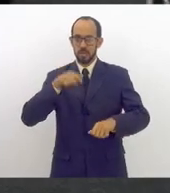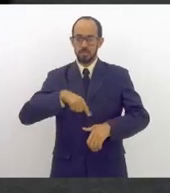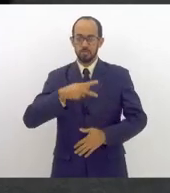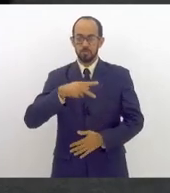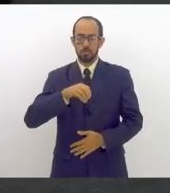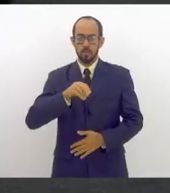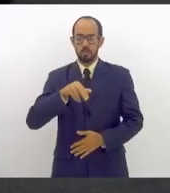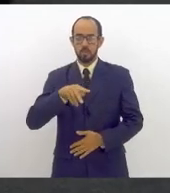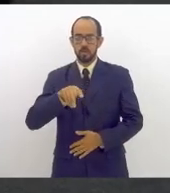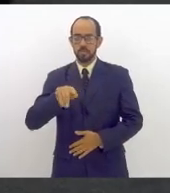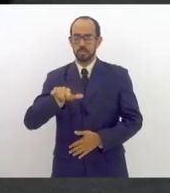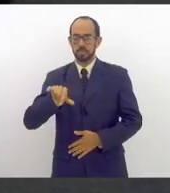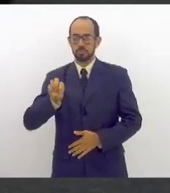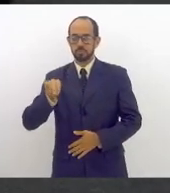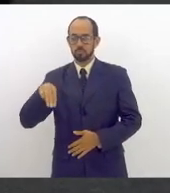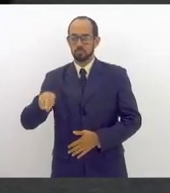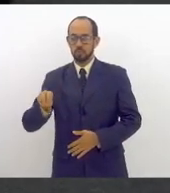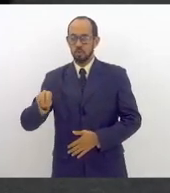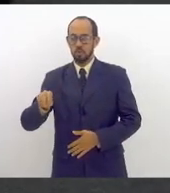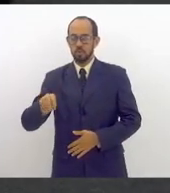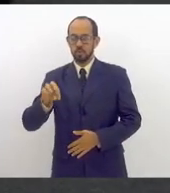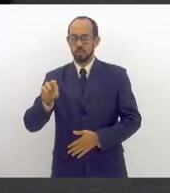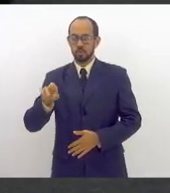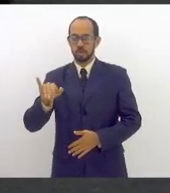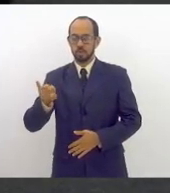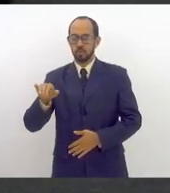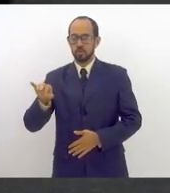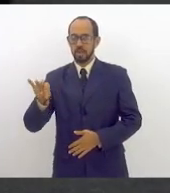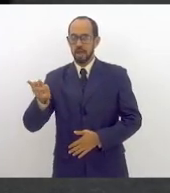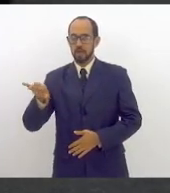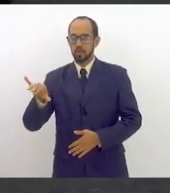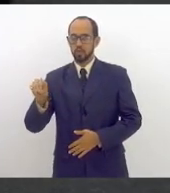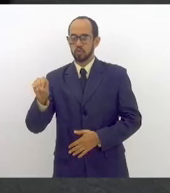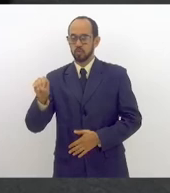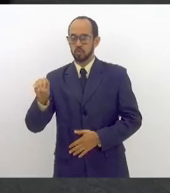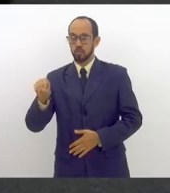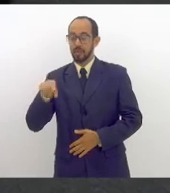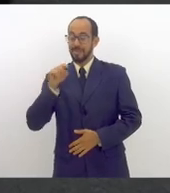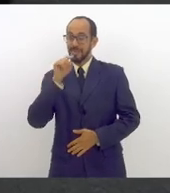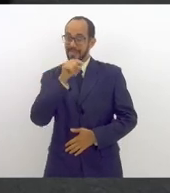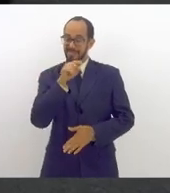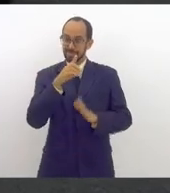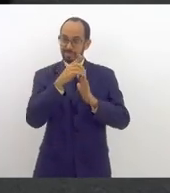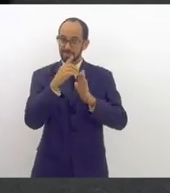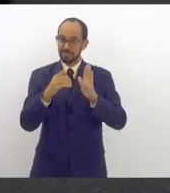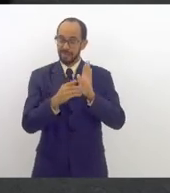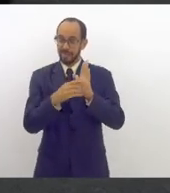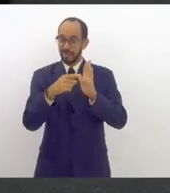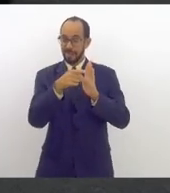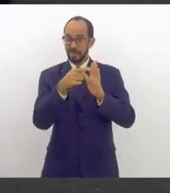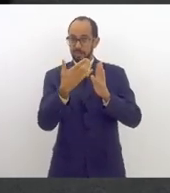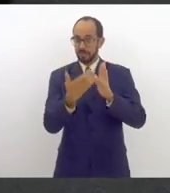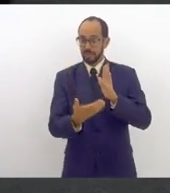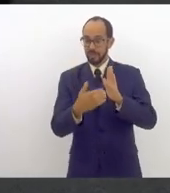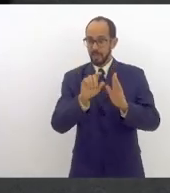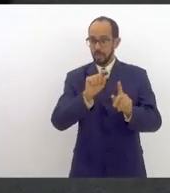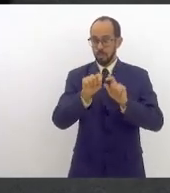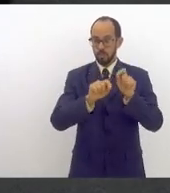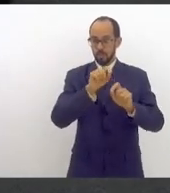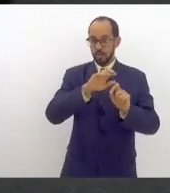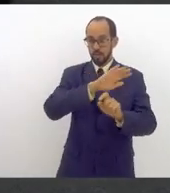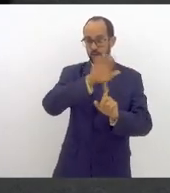populismo tributário. E ele, com este decreto, ele quer reconhecer